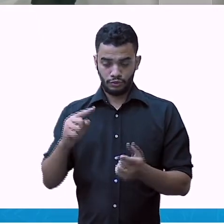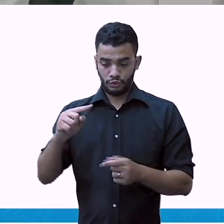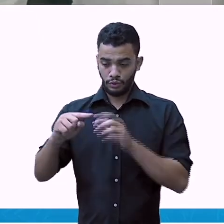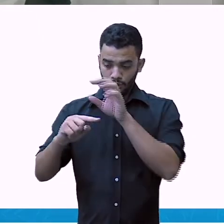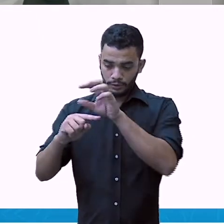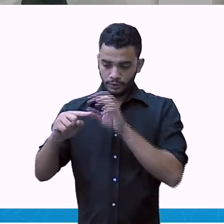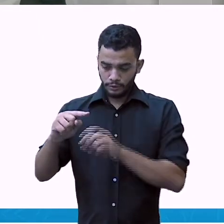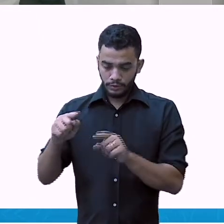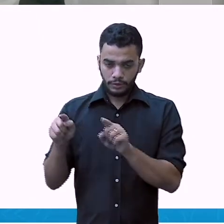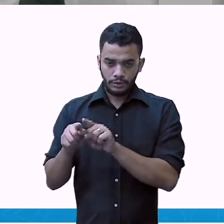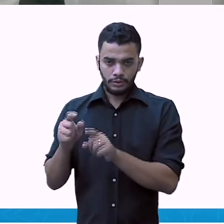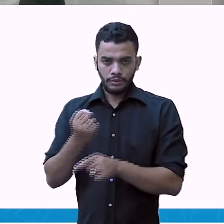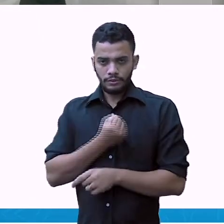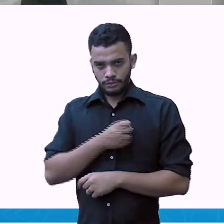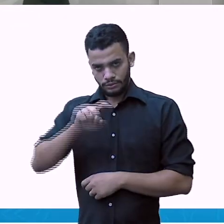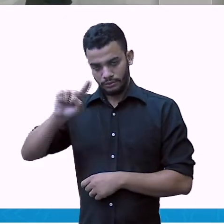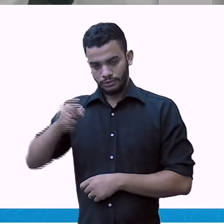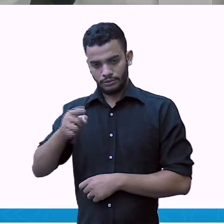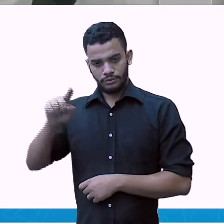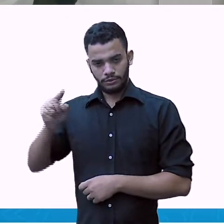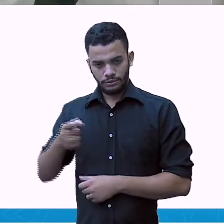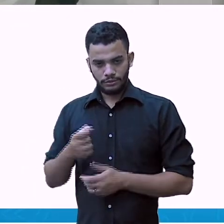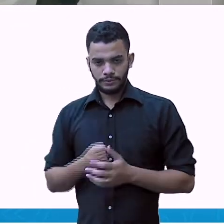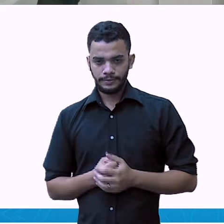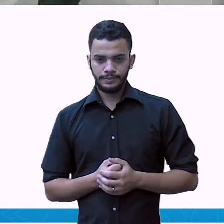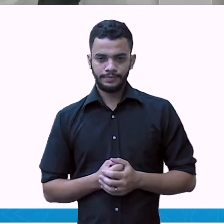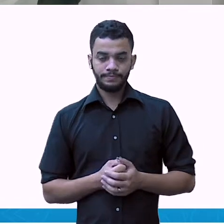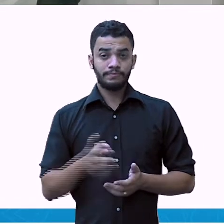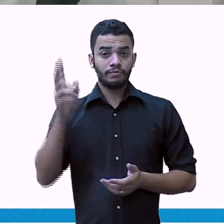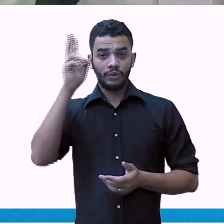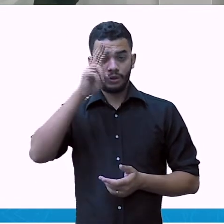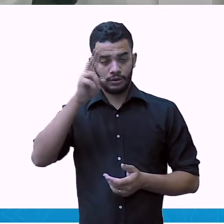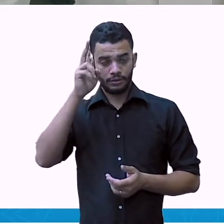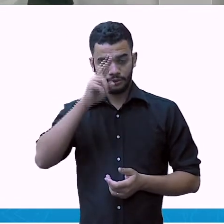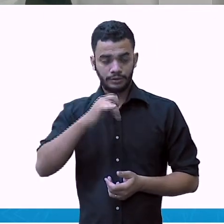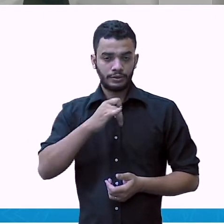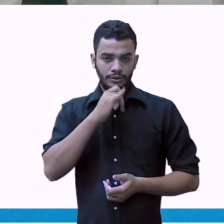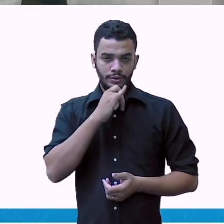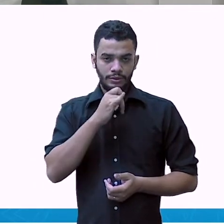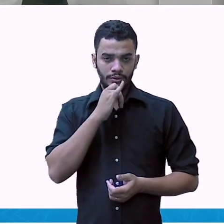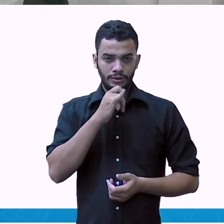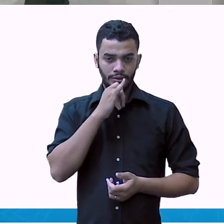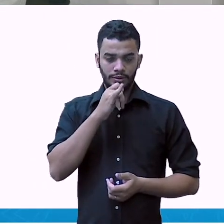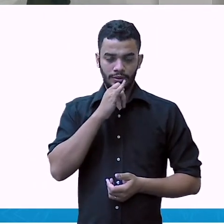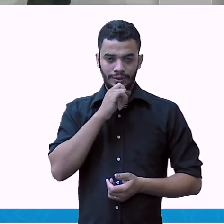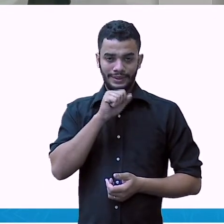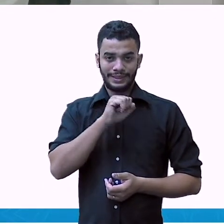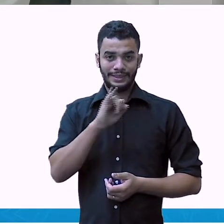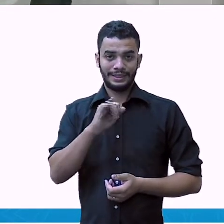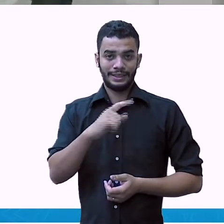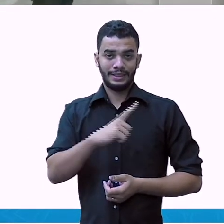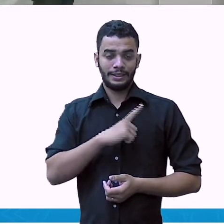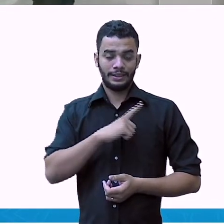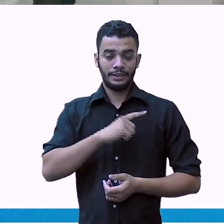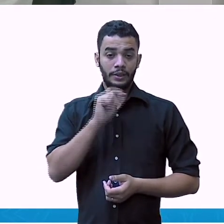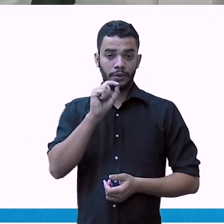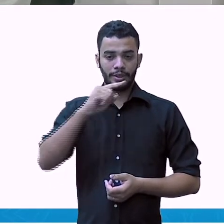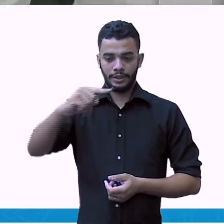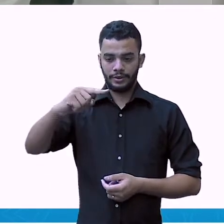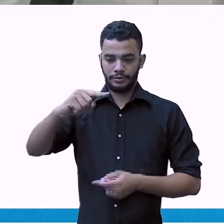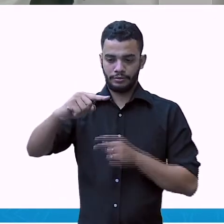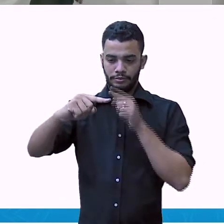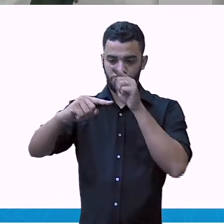De acordo com a quantidade de zeros que vamos ter no nosso denominador, é a quantidade de algarismos que preciso ter após a